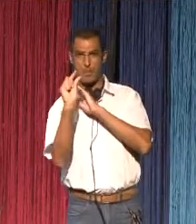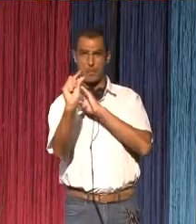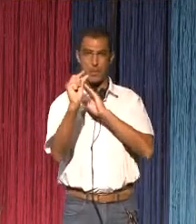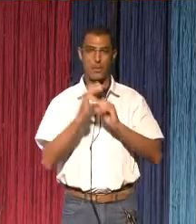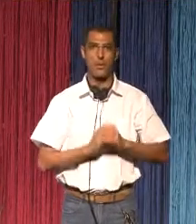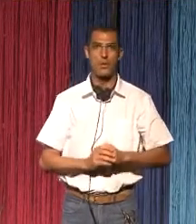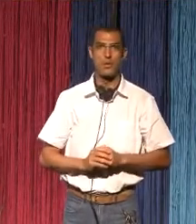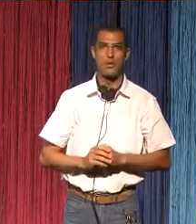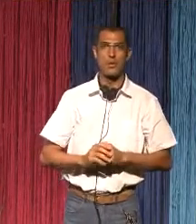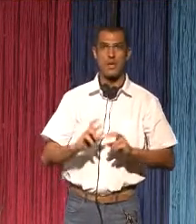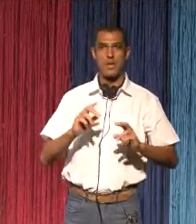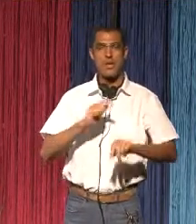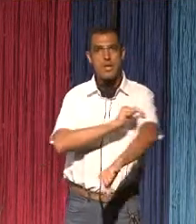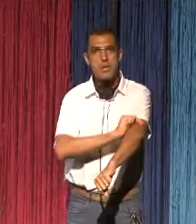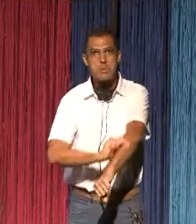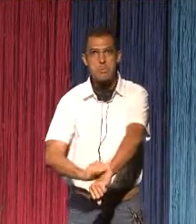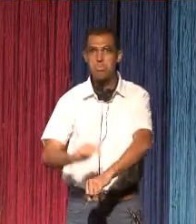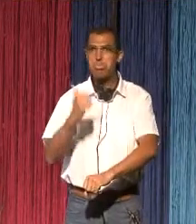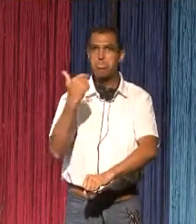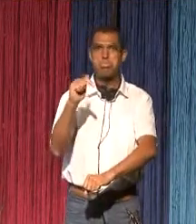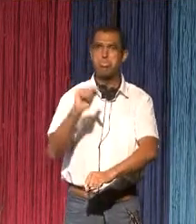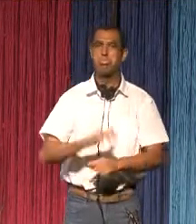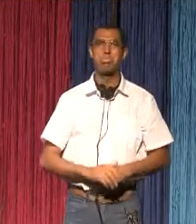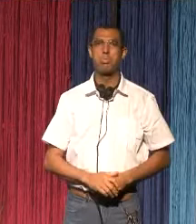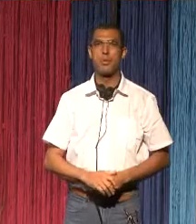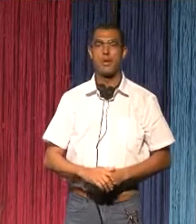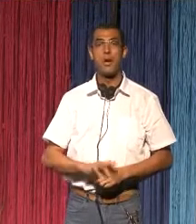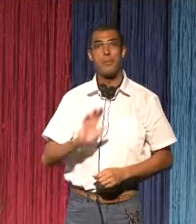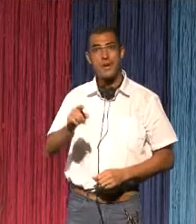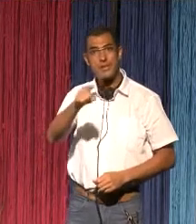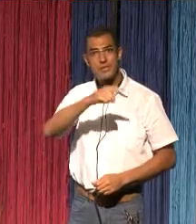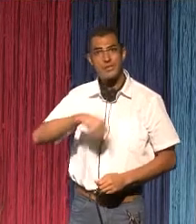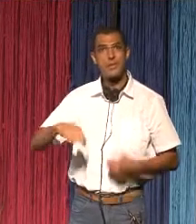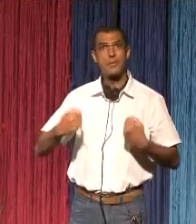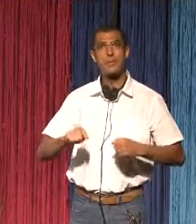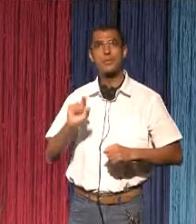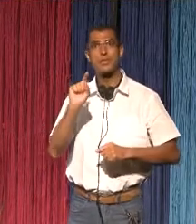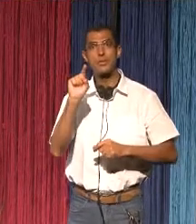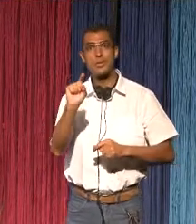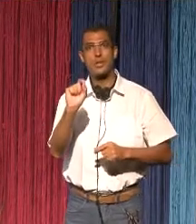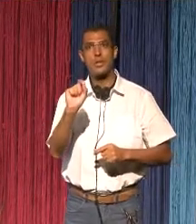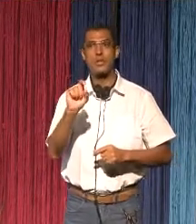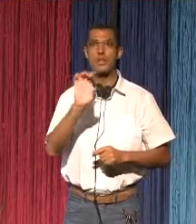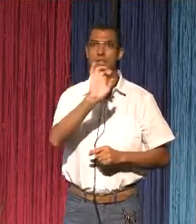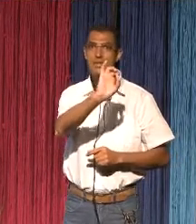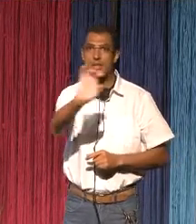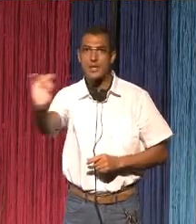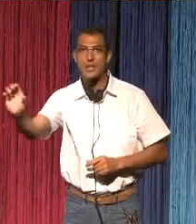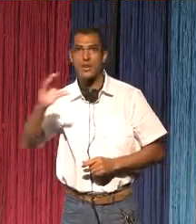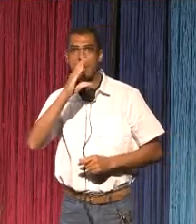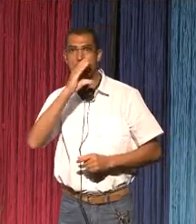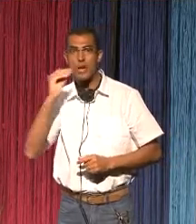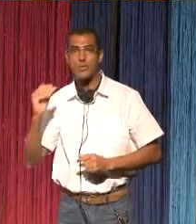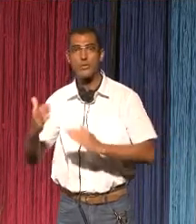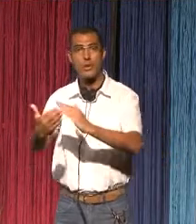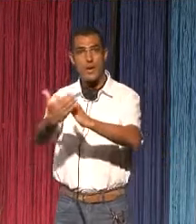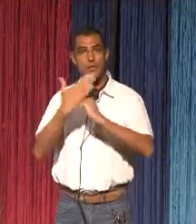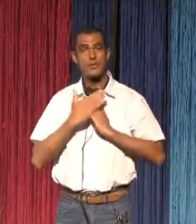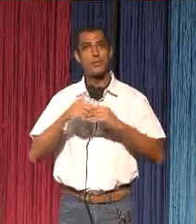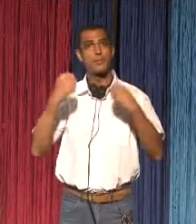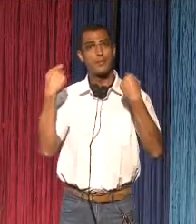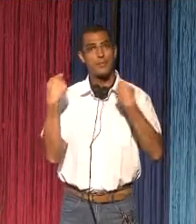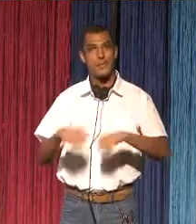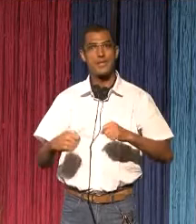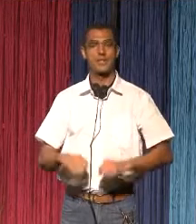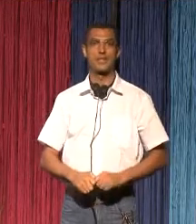se autorrespeitam. E nós precisamos de vocês, meus queridos. Ou não?